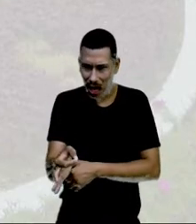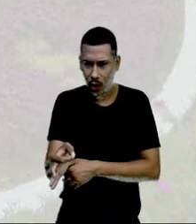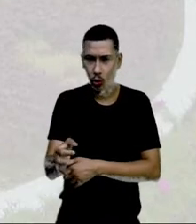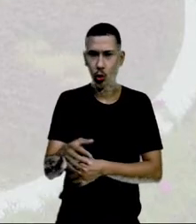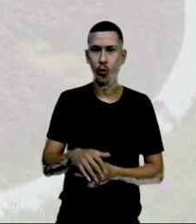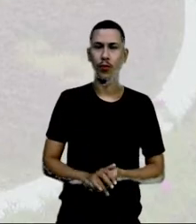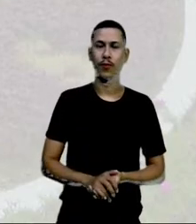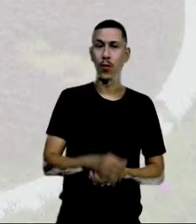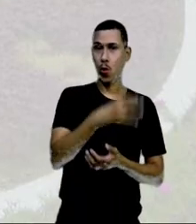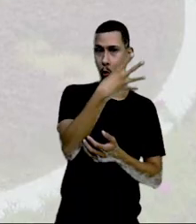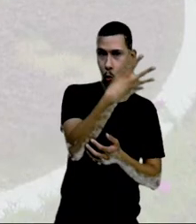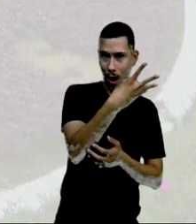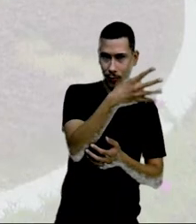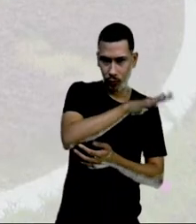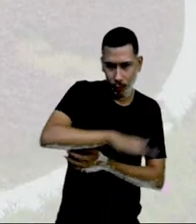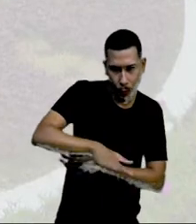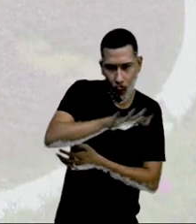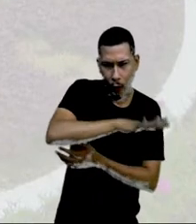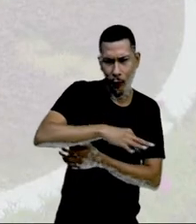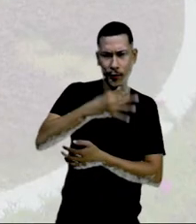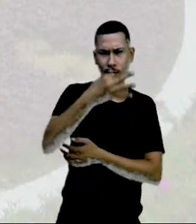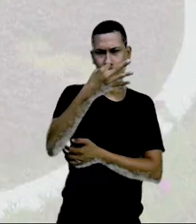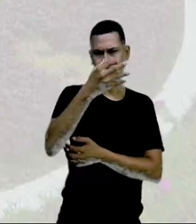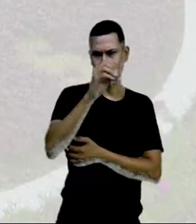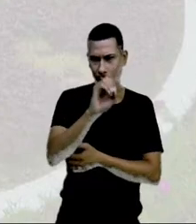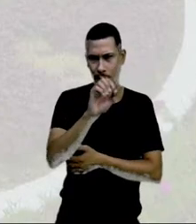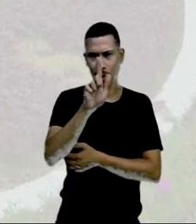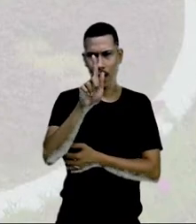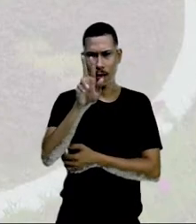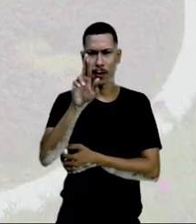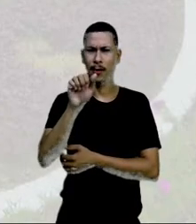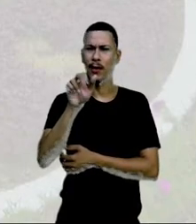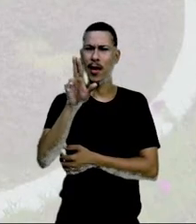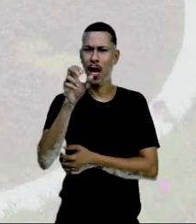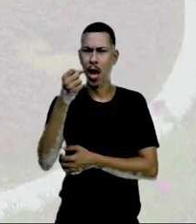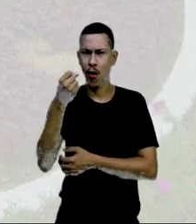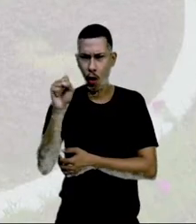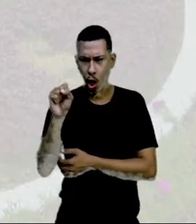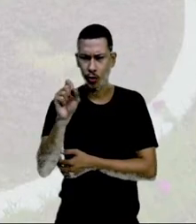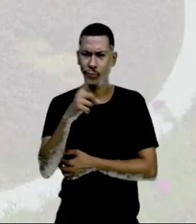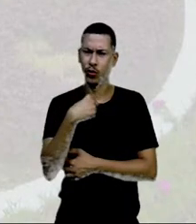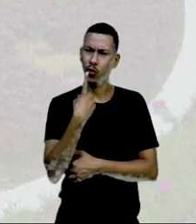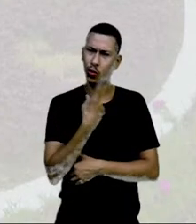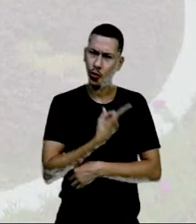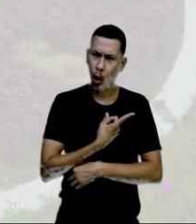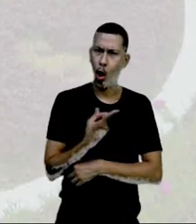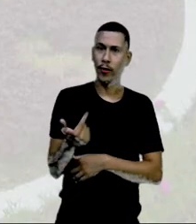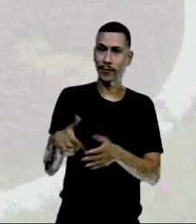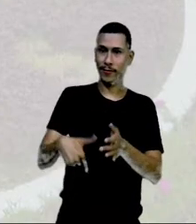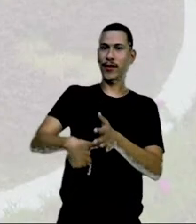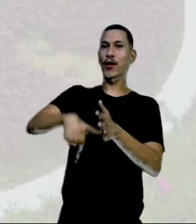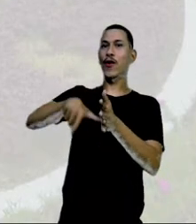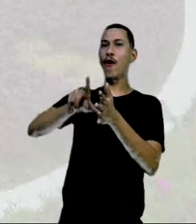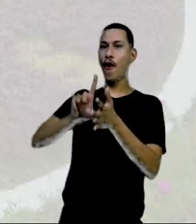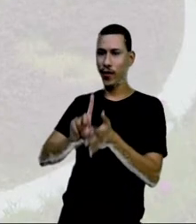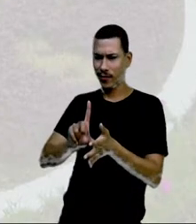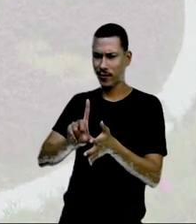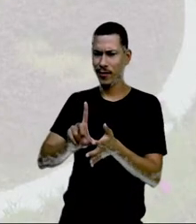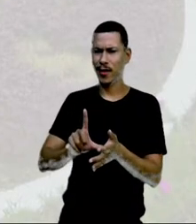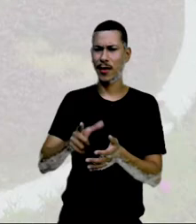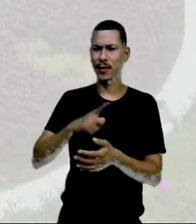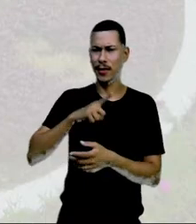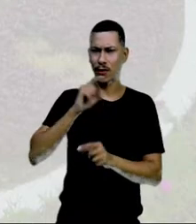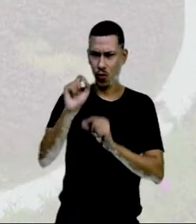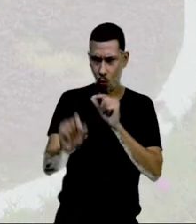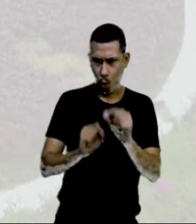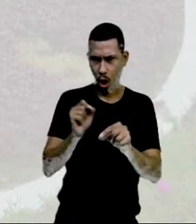de 30 graus. E para a gente adiantar aqui, o que é que a gente tem?